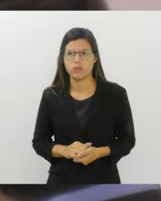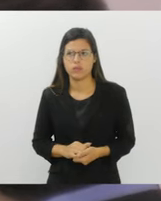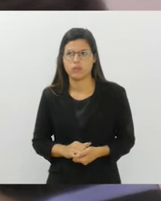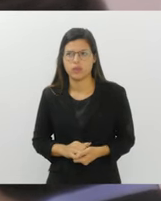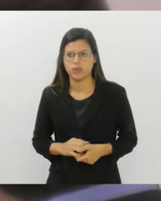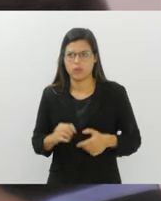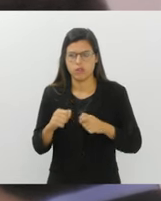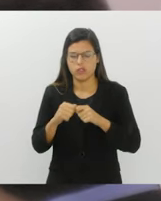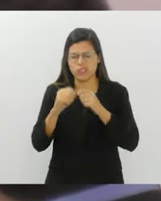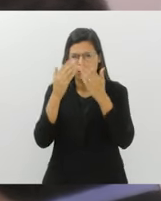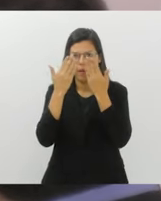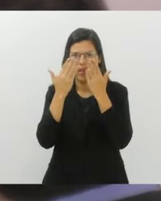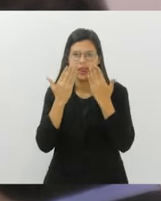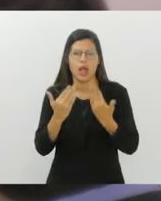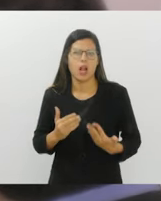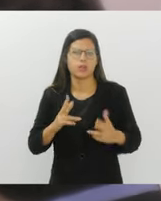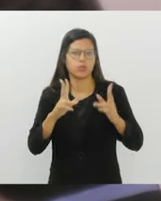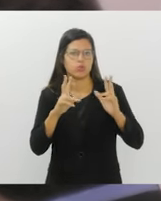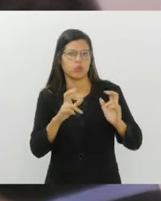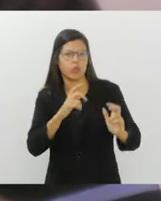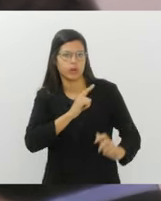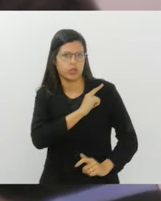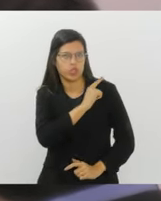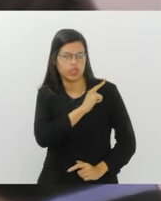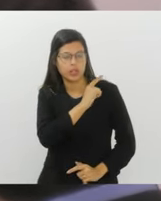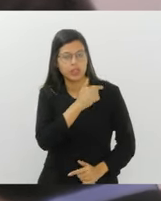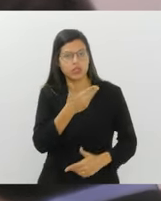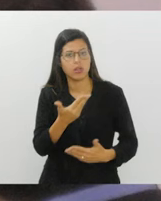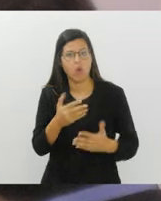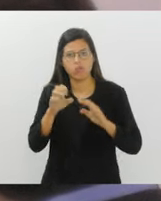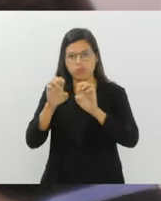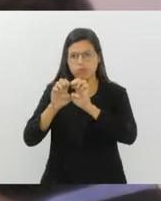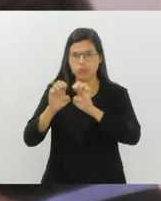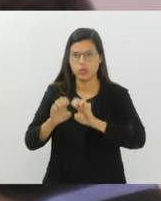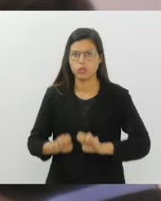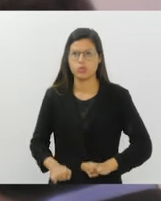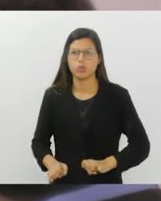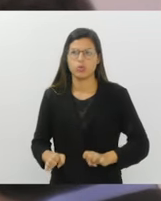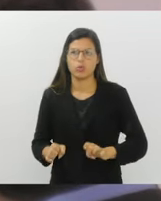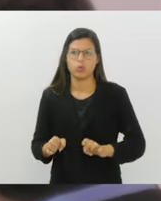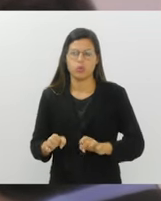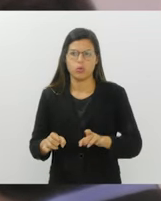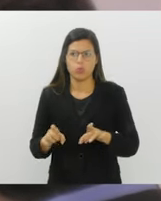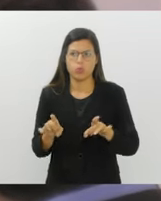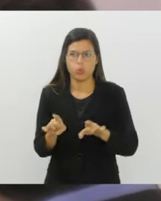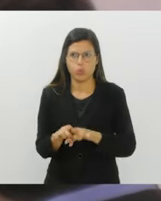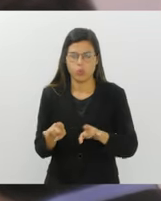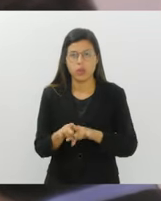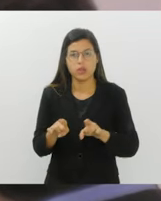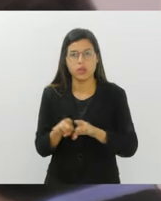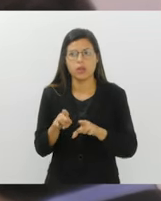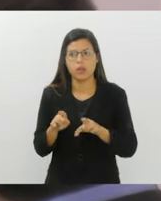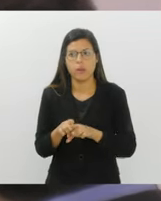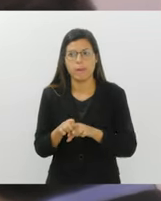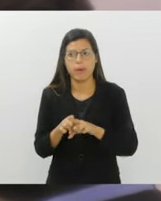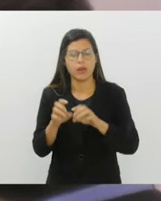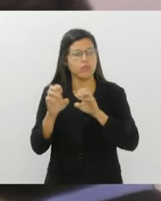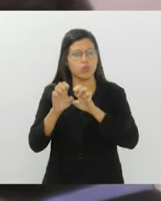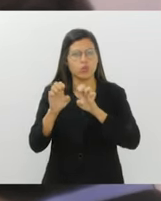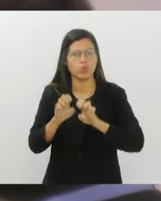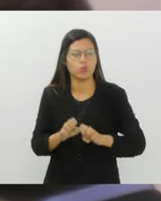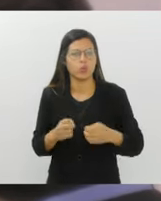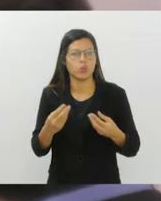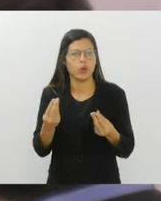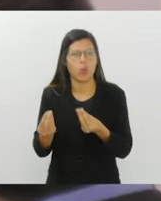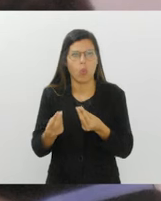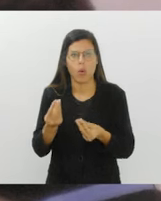fazendo uma análise aí da governança, da estrutura da agência, da compatibilidade da estrutura da agência em